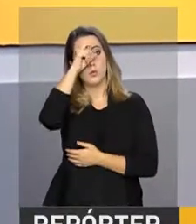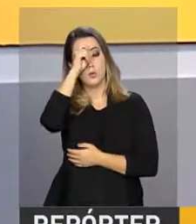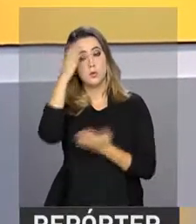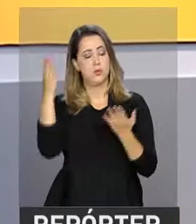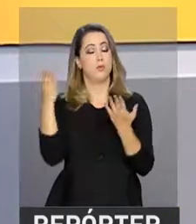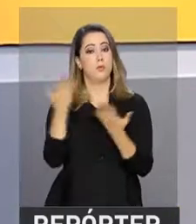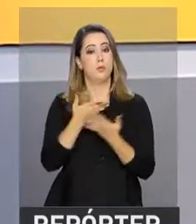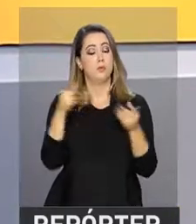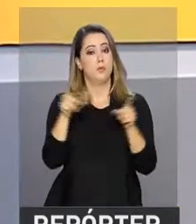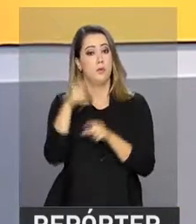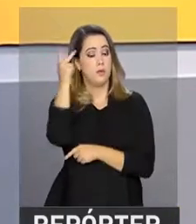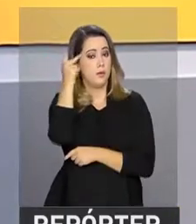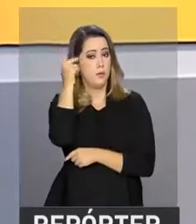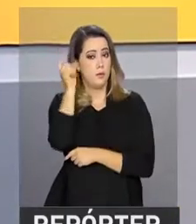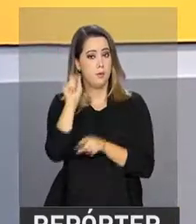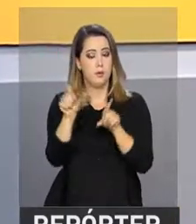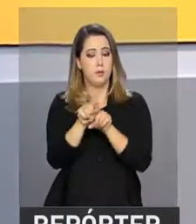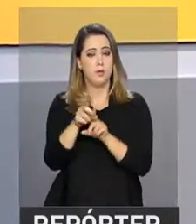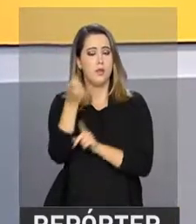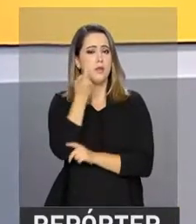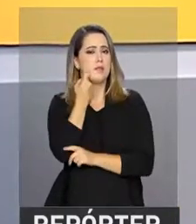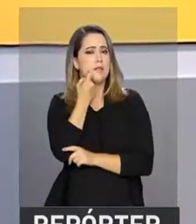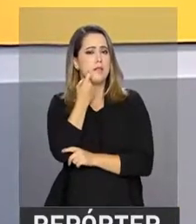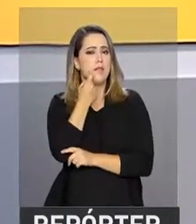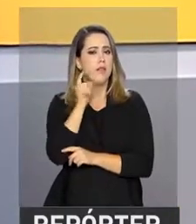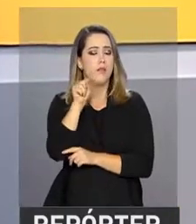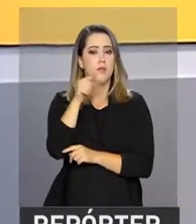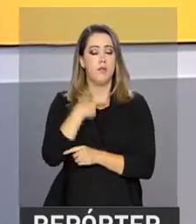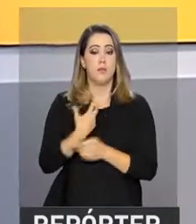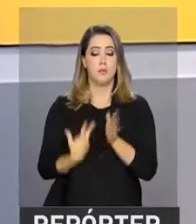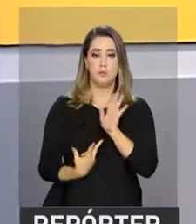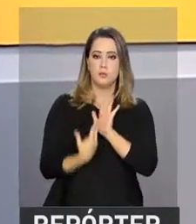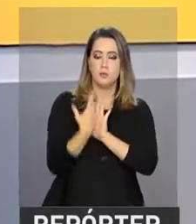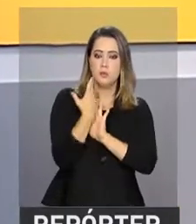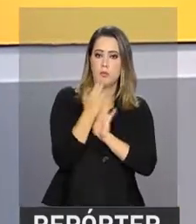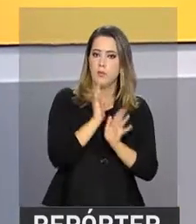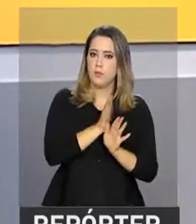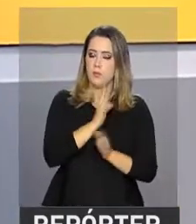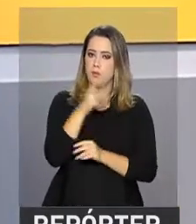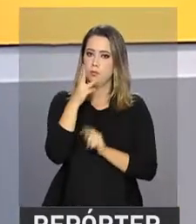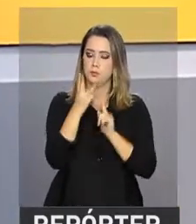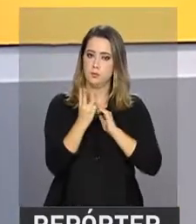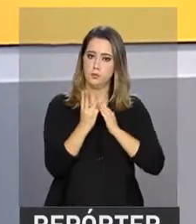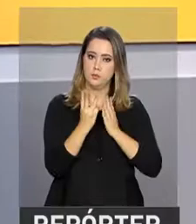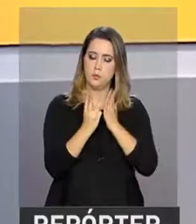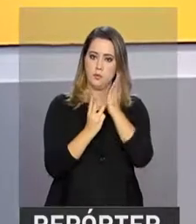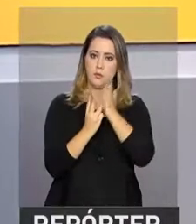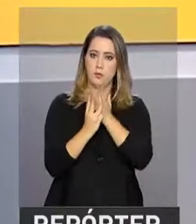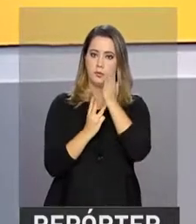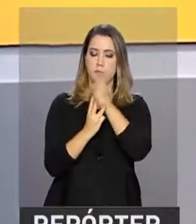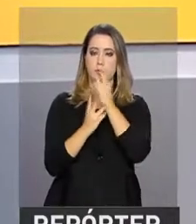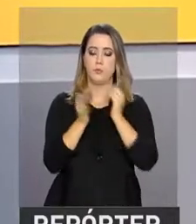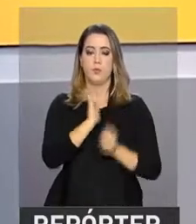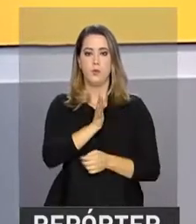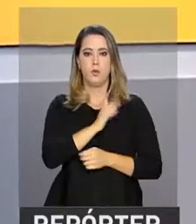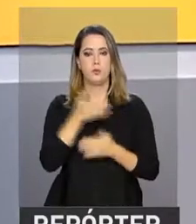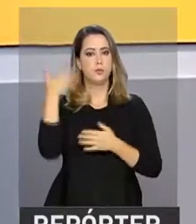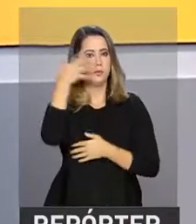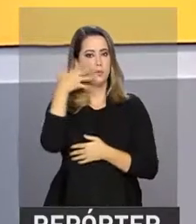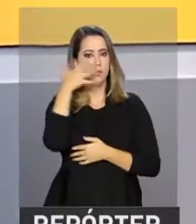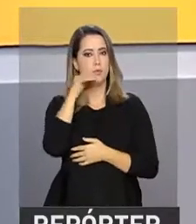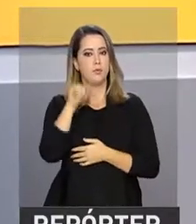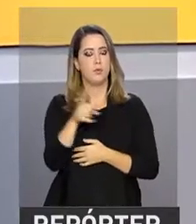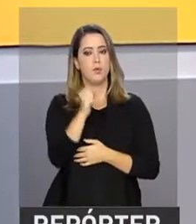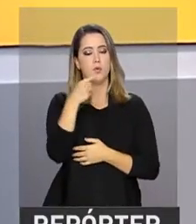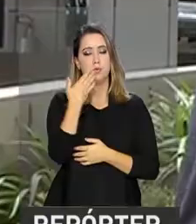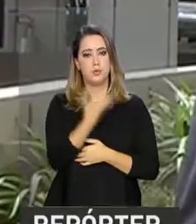Hospital Sírio-Libanês em São Paulo. Na sexta-feira, ele fez angioplastia em três artérias coronárias. Quem explica é o repórter José Luiz